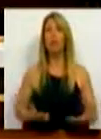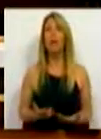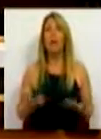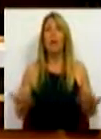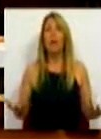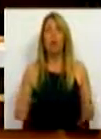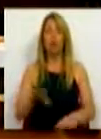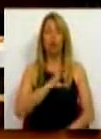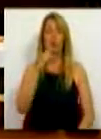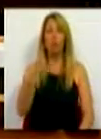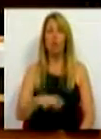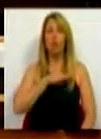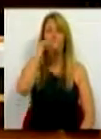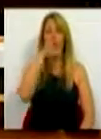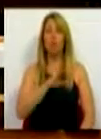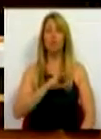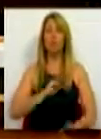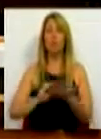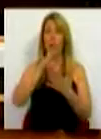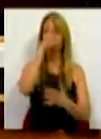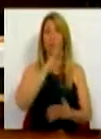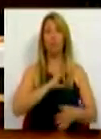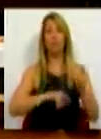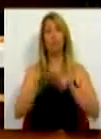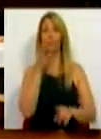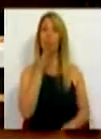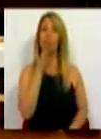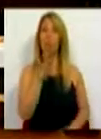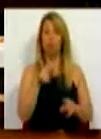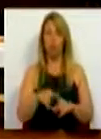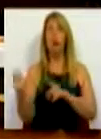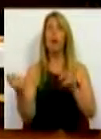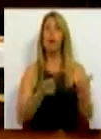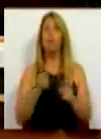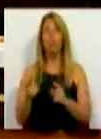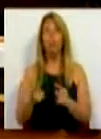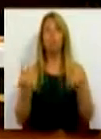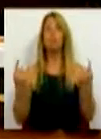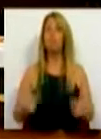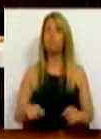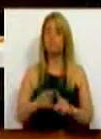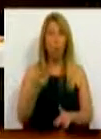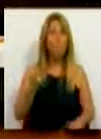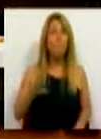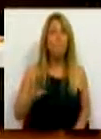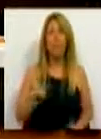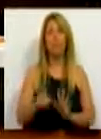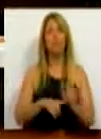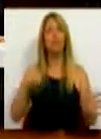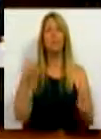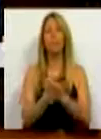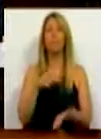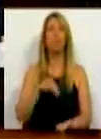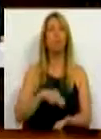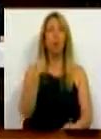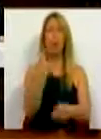Sr. Ministro, Sr. Secretário de Estado e Srs. Deputados, este debate encontra o Partido Socialista no sempre na mesma posição